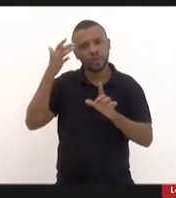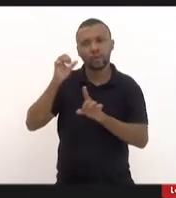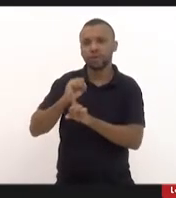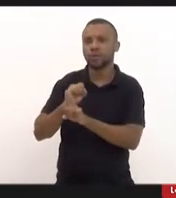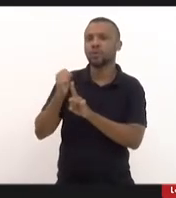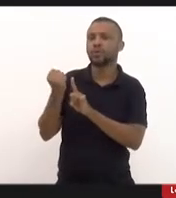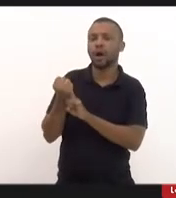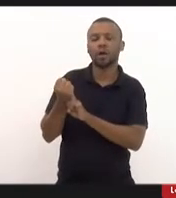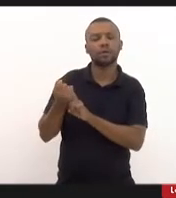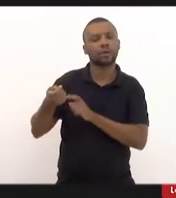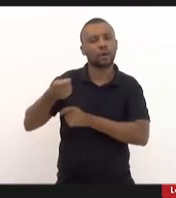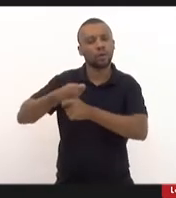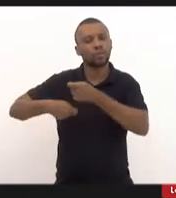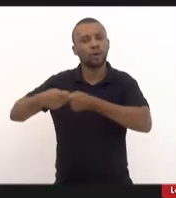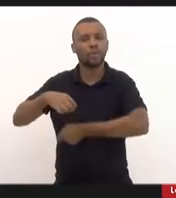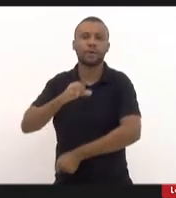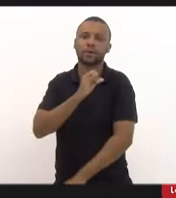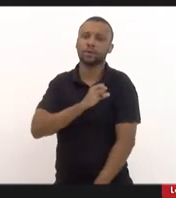Rio de Janeiro. Vai lá.